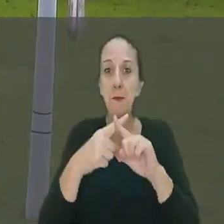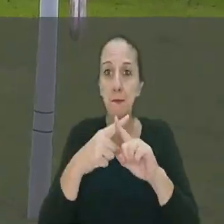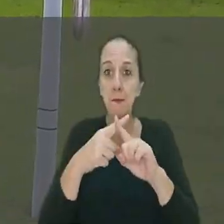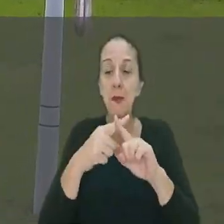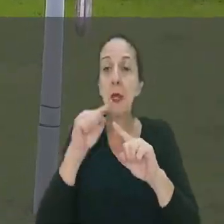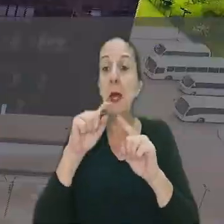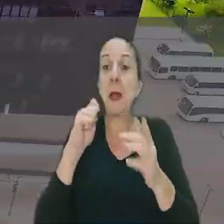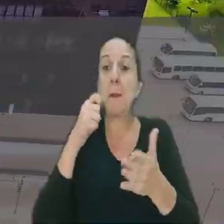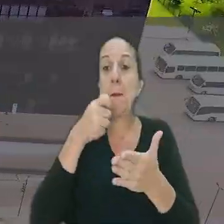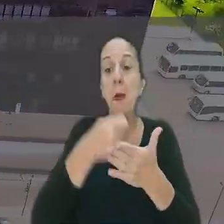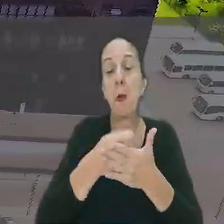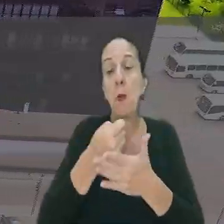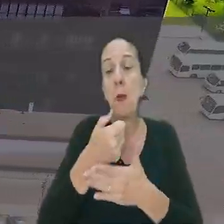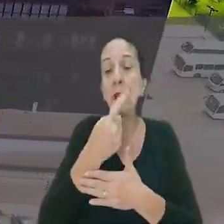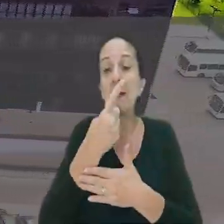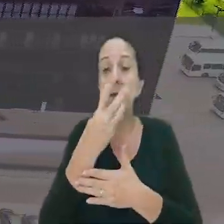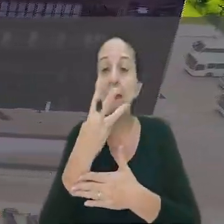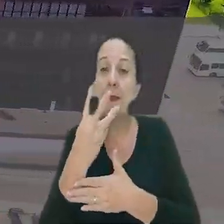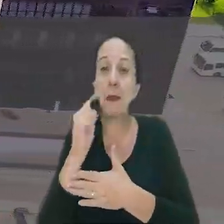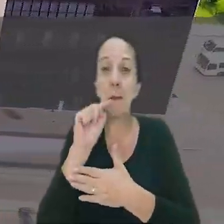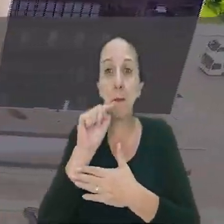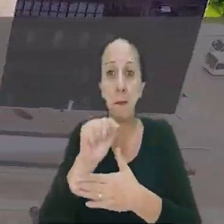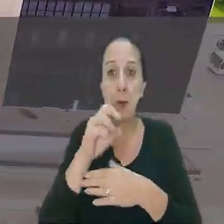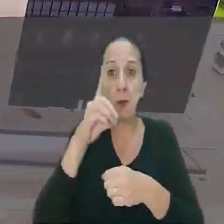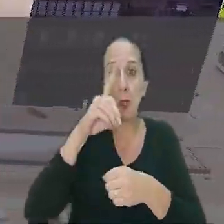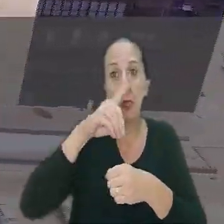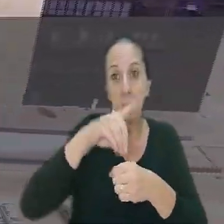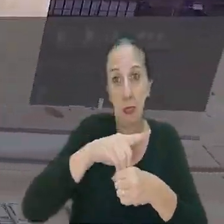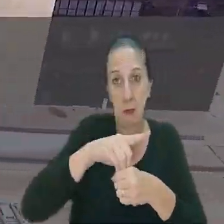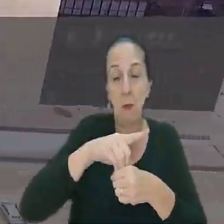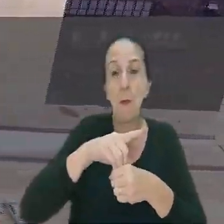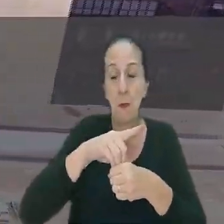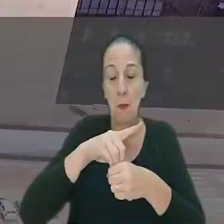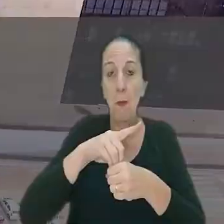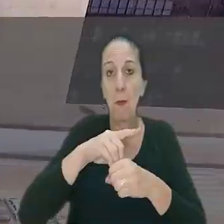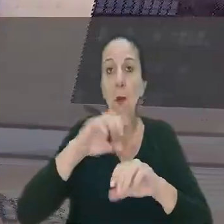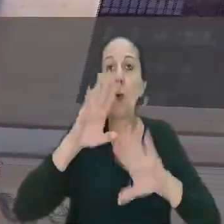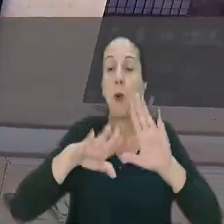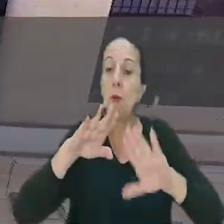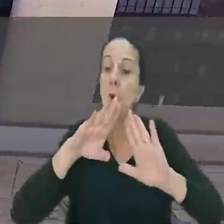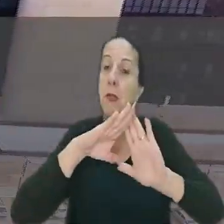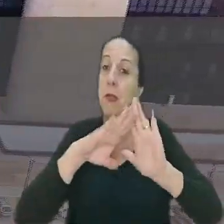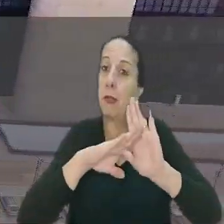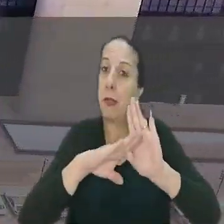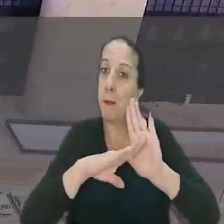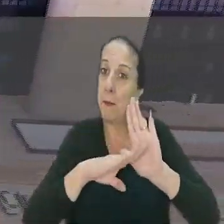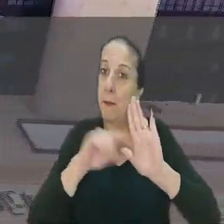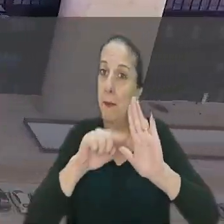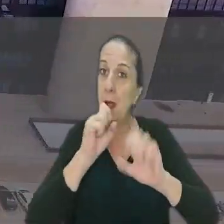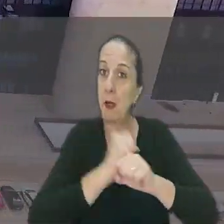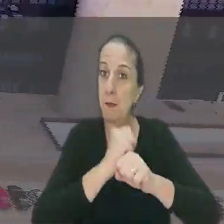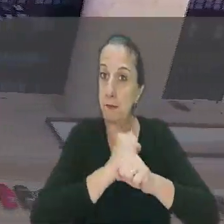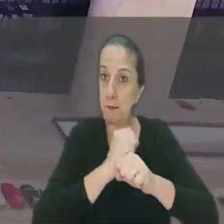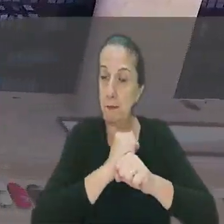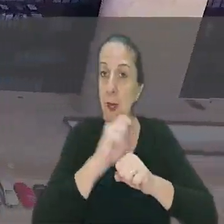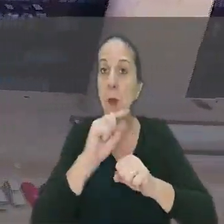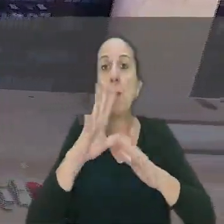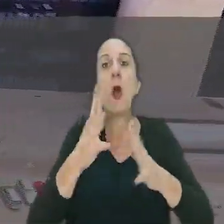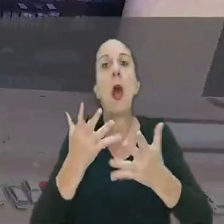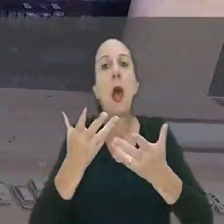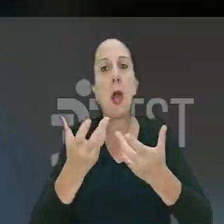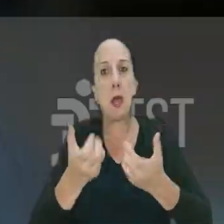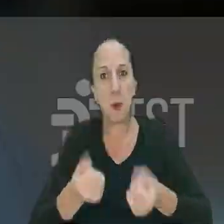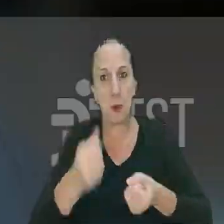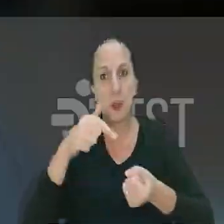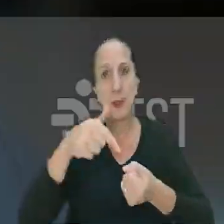de revista, a empregadora pagou quase R$13 mil a título de depósito recursal, conforme a tabela vigente na época. O